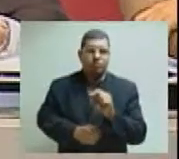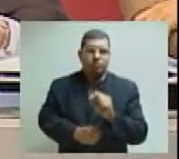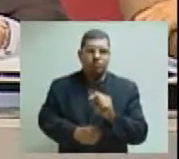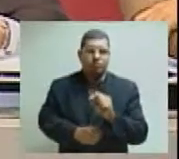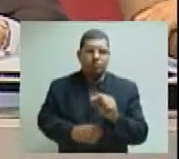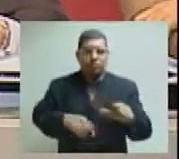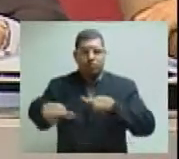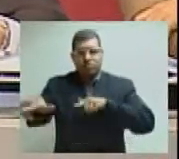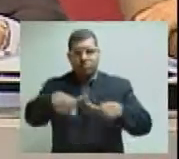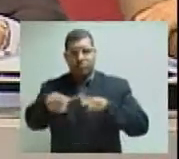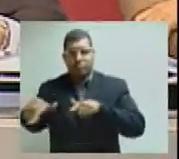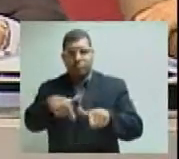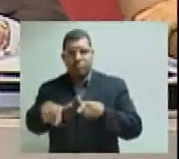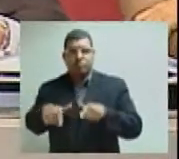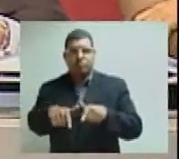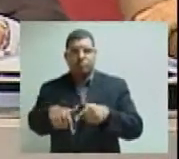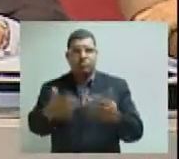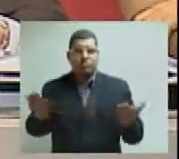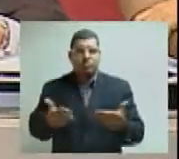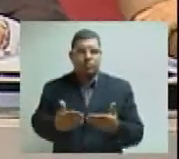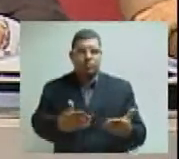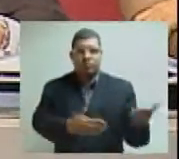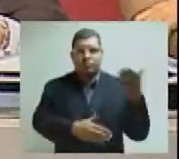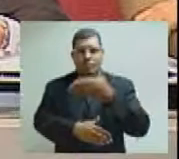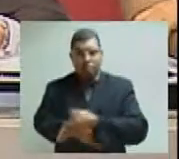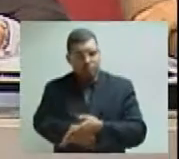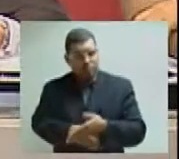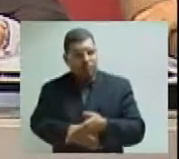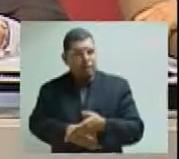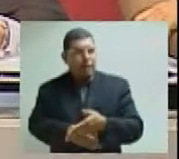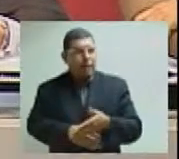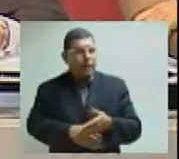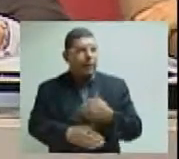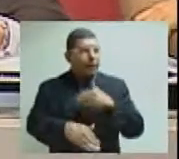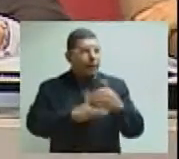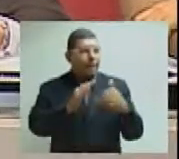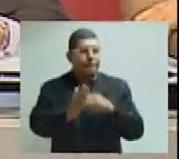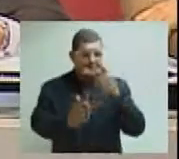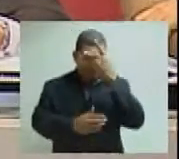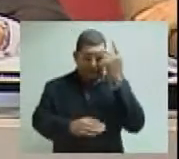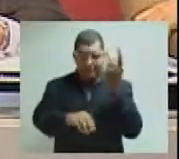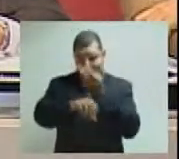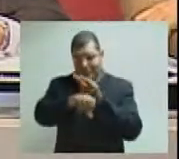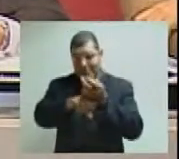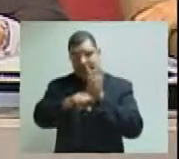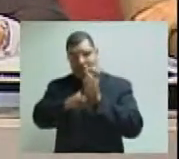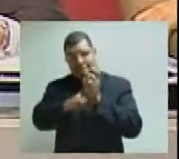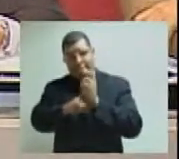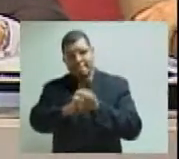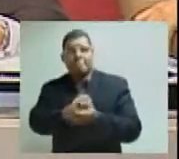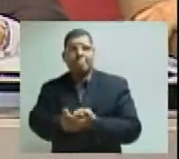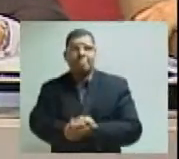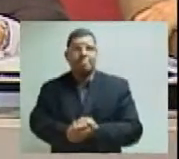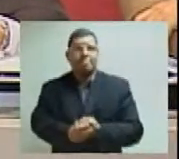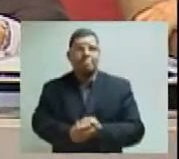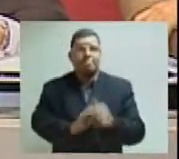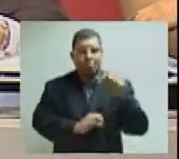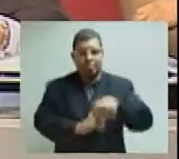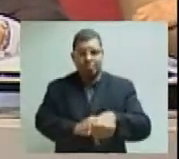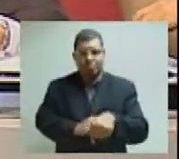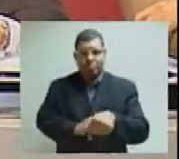e aos funcionários da casa funcionários visitantes todas as pessoas que procuram sendo legislativo